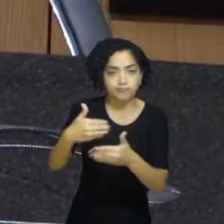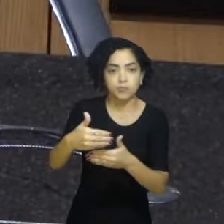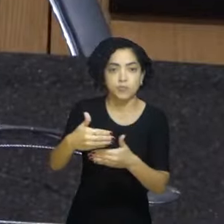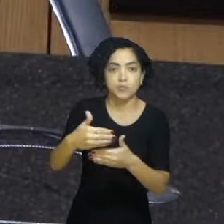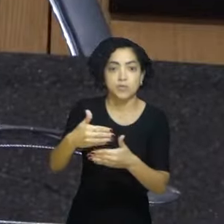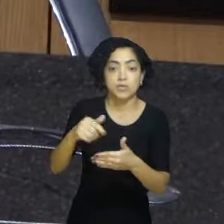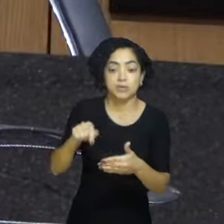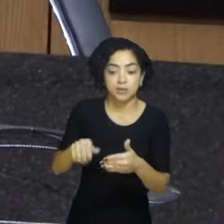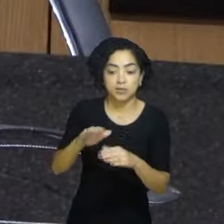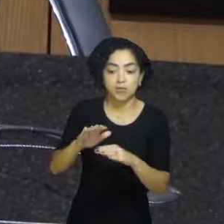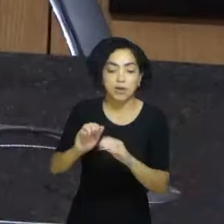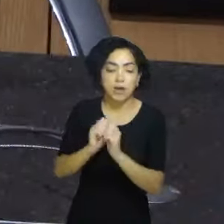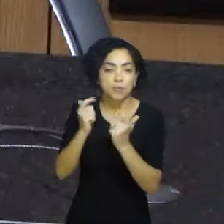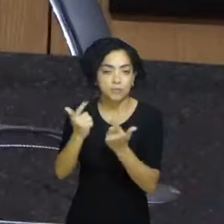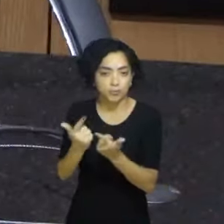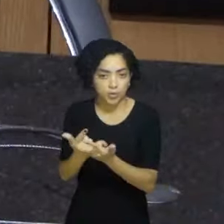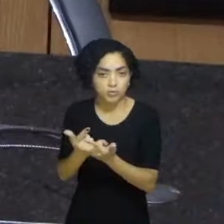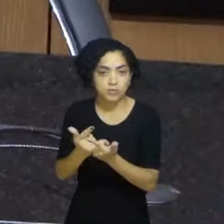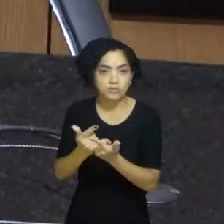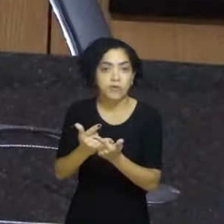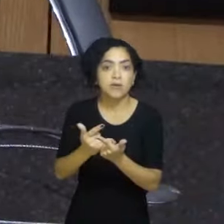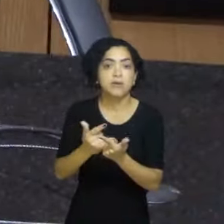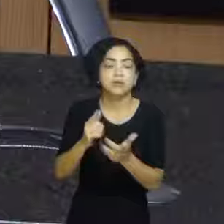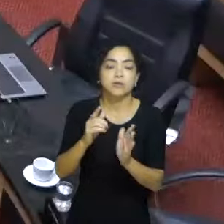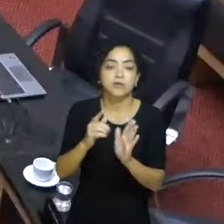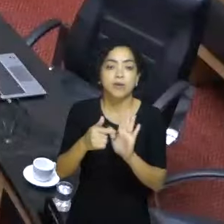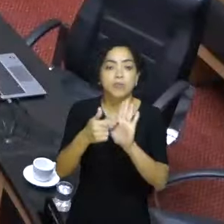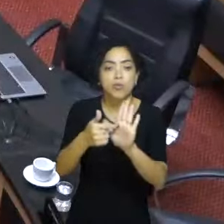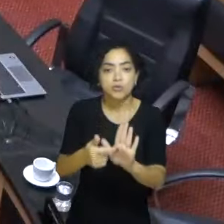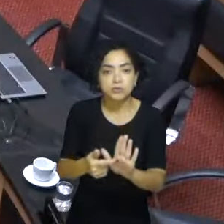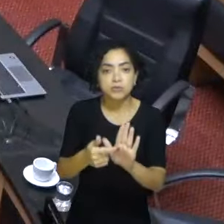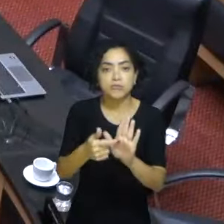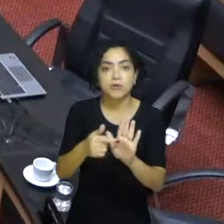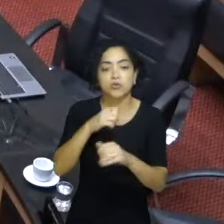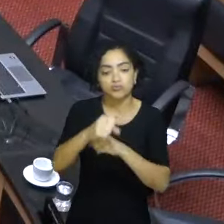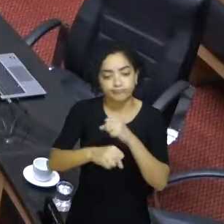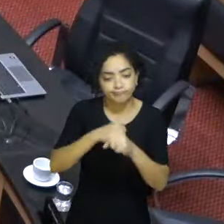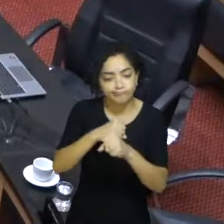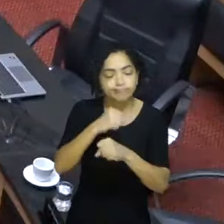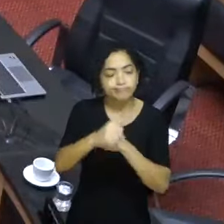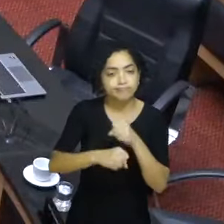Assembleia que vai fixar o valor de cada ano. Senhor presidente, por favor,